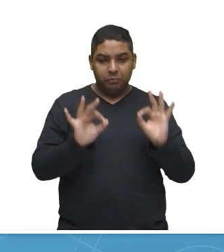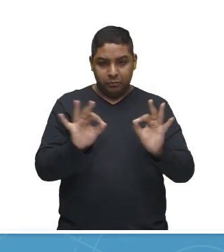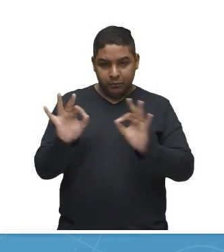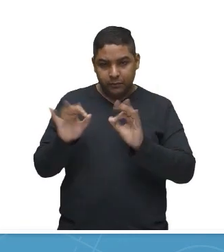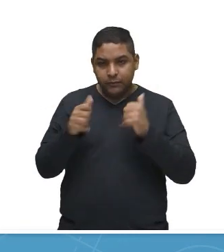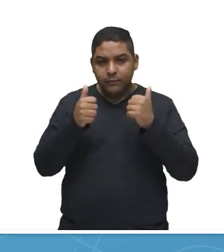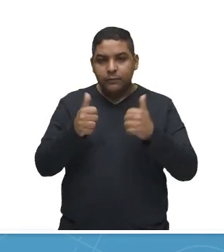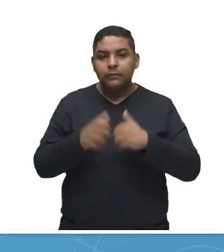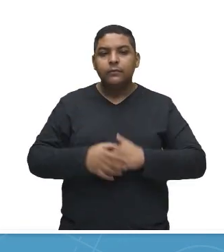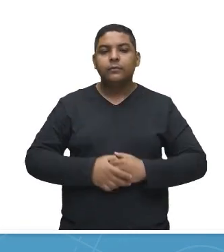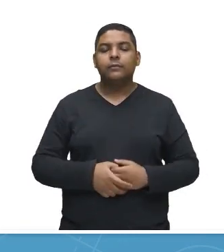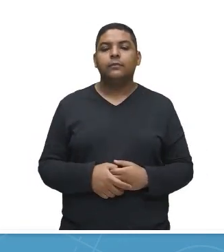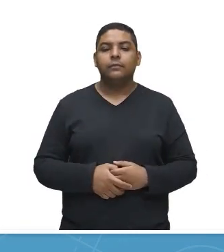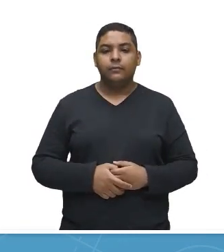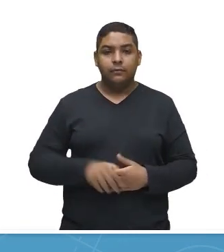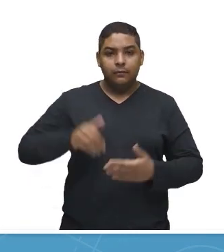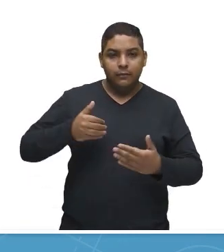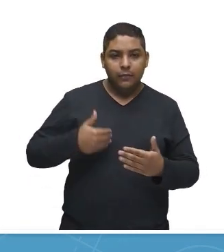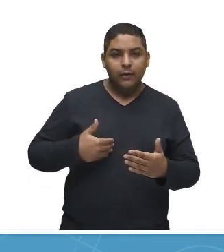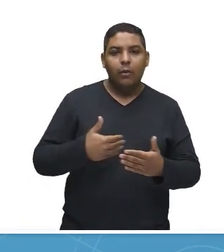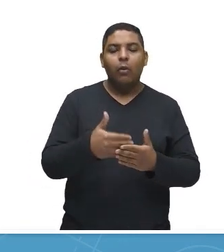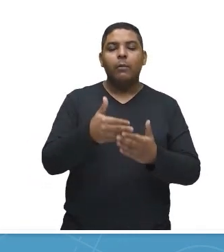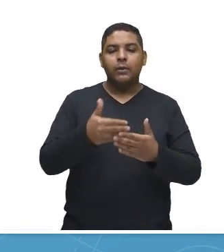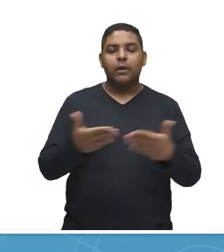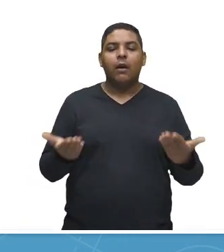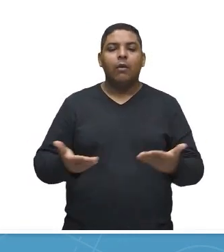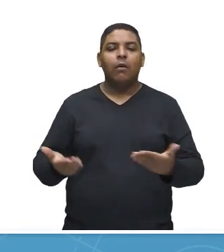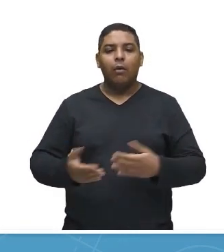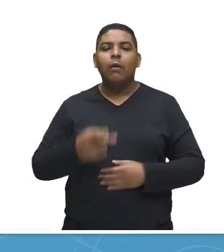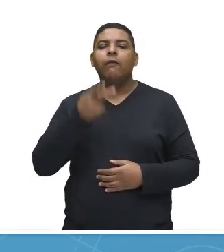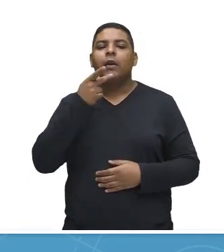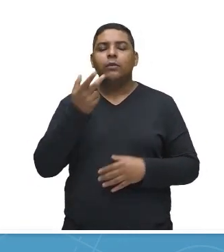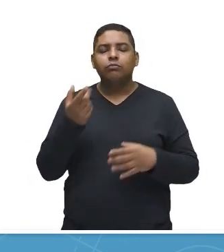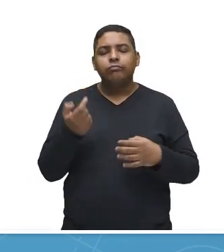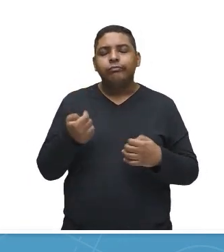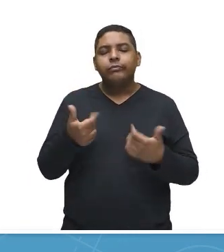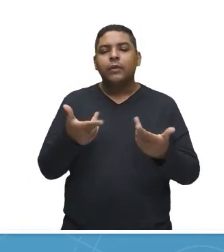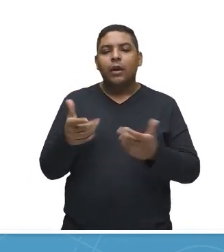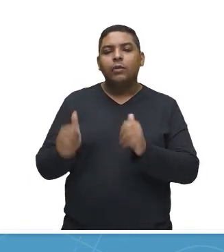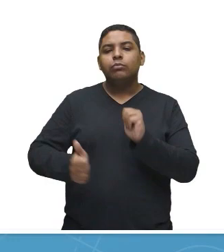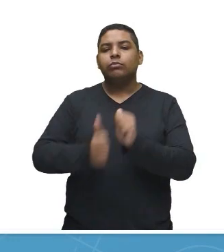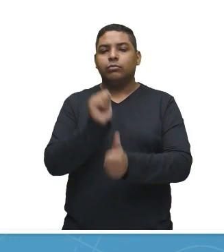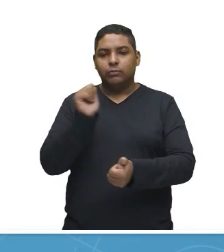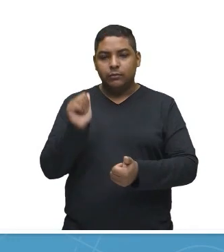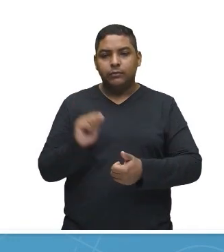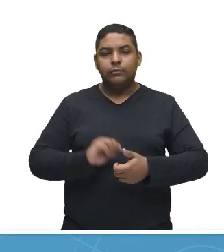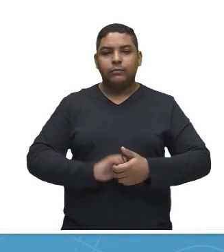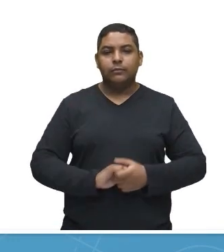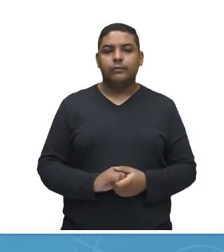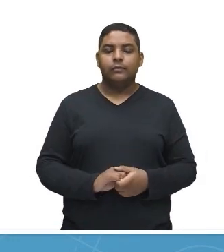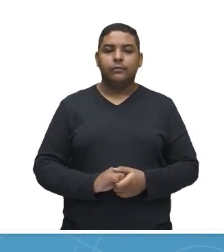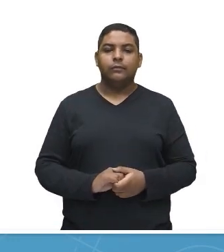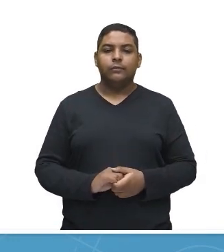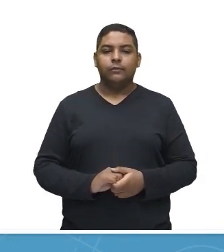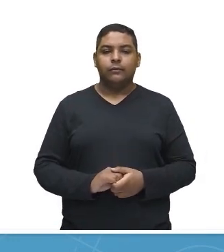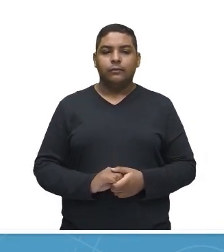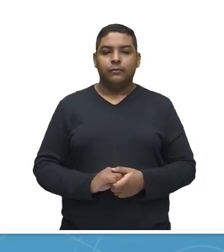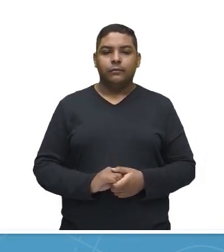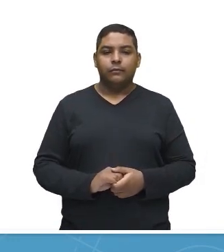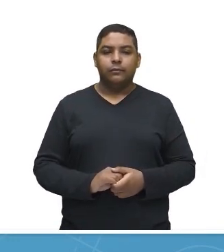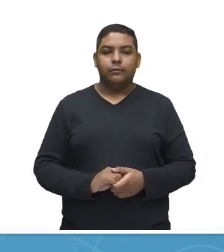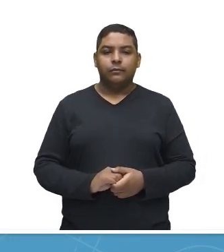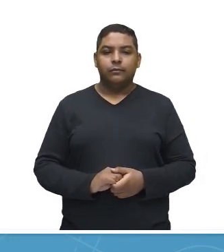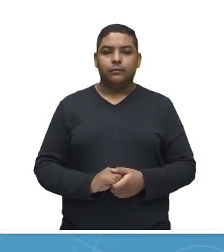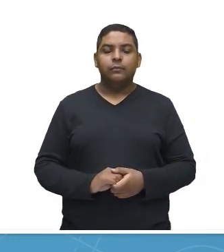vamos começar falando um pouquinho mais sobre essa questão das lutas corporais indígenas. Vamos a algumas